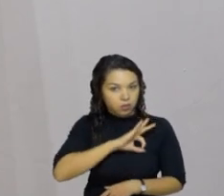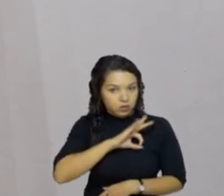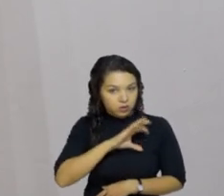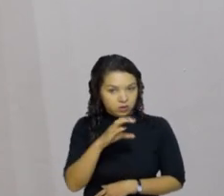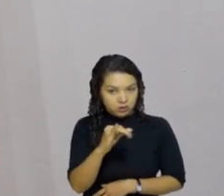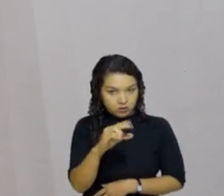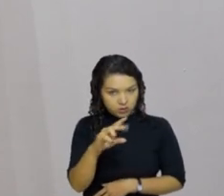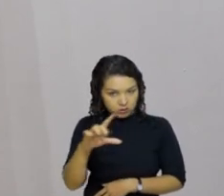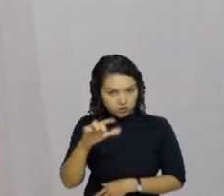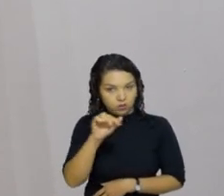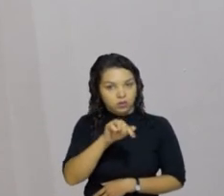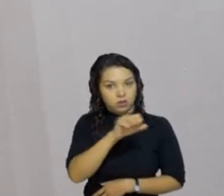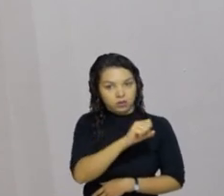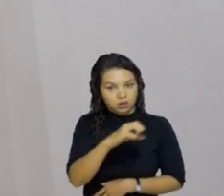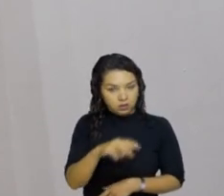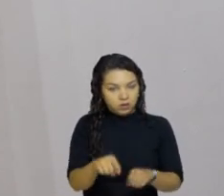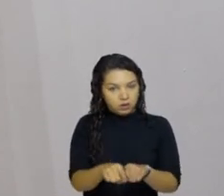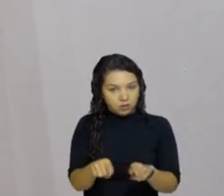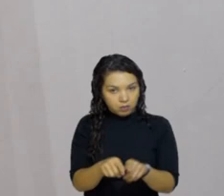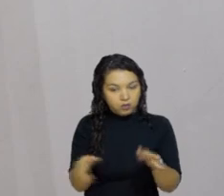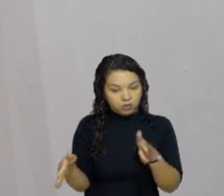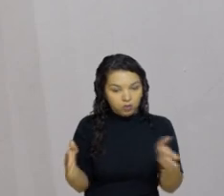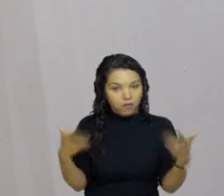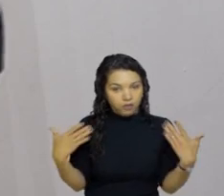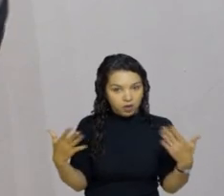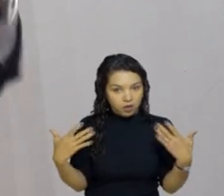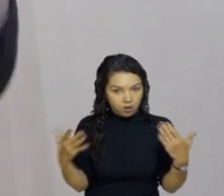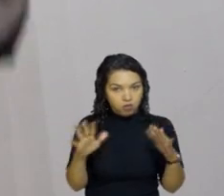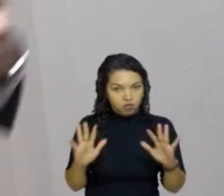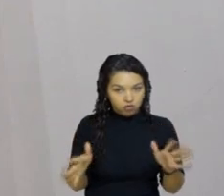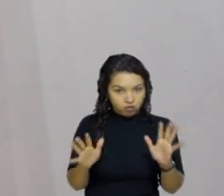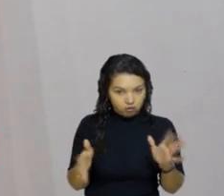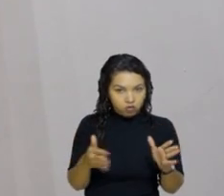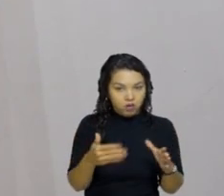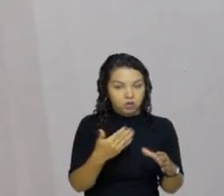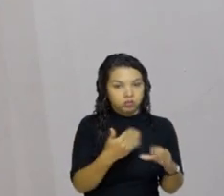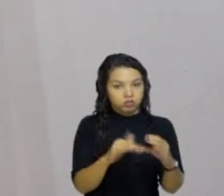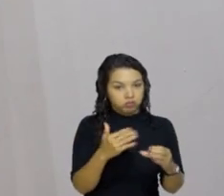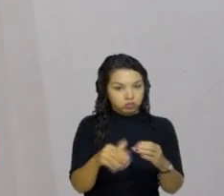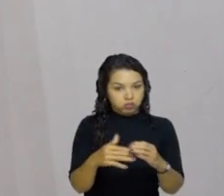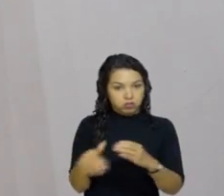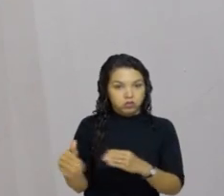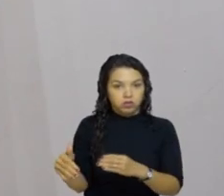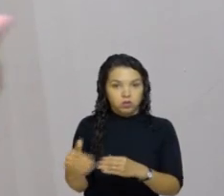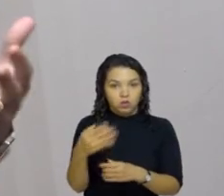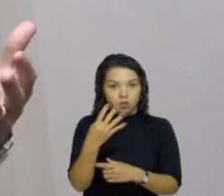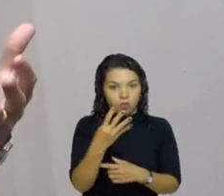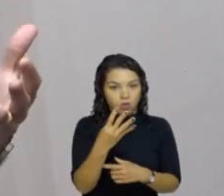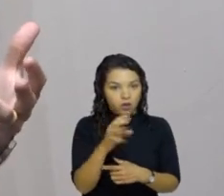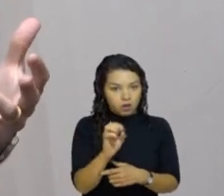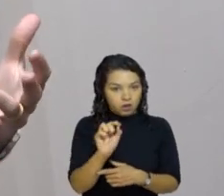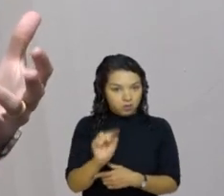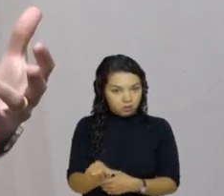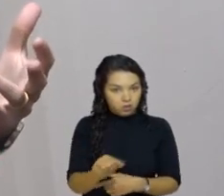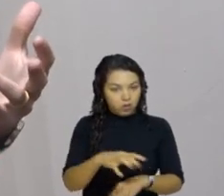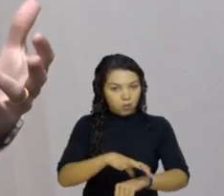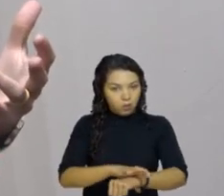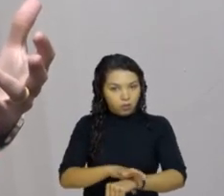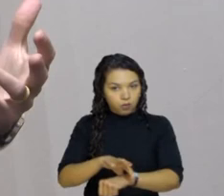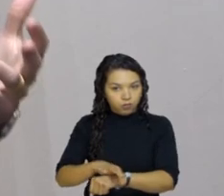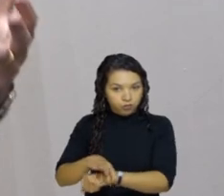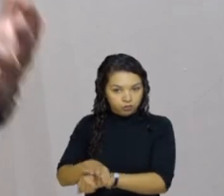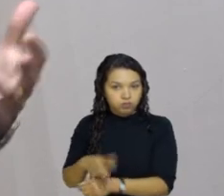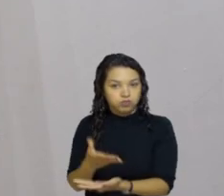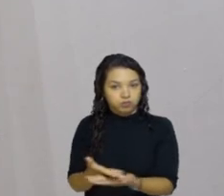Na estação verão, nós conseguimos distribuir 40 mil pulseiras para crianças. E eu sempre tenho